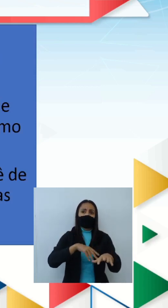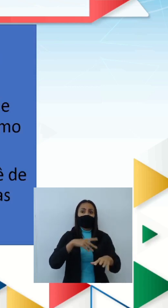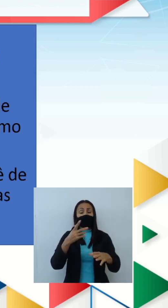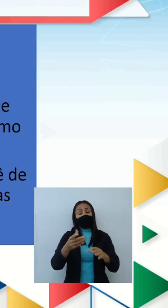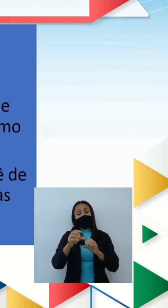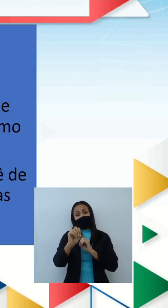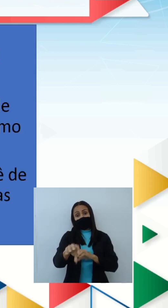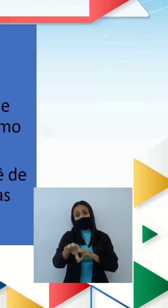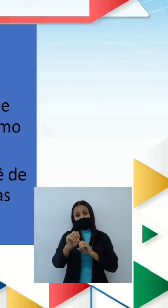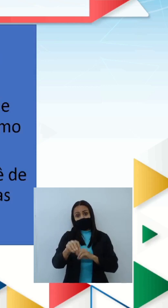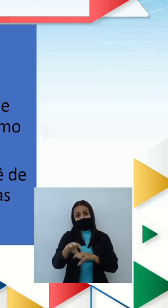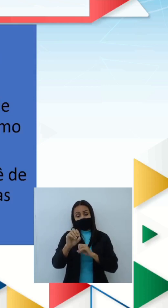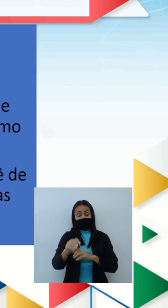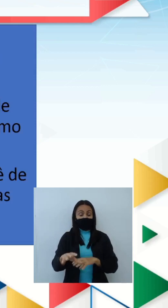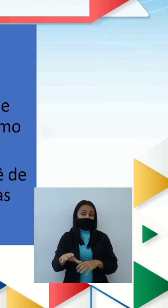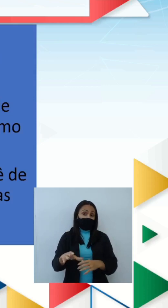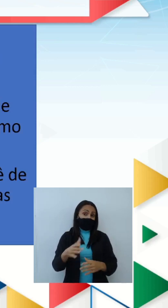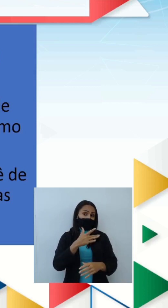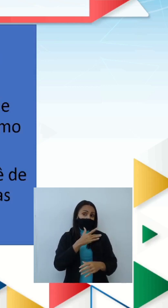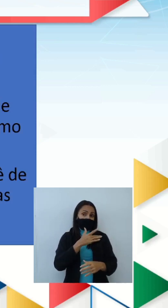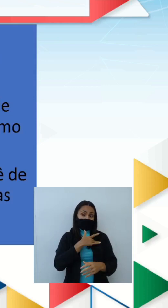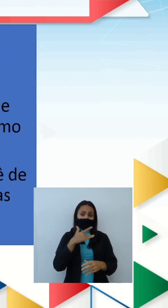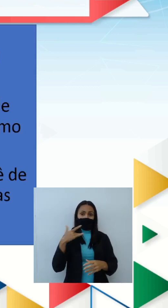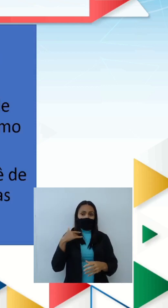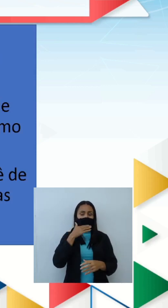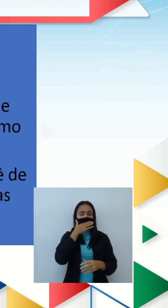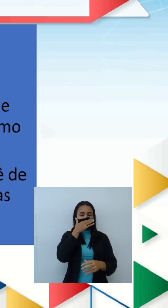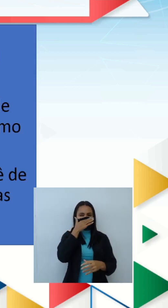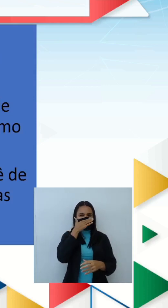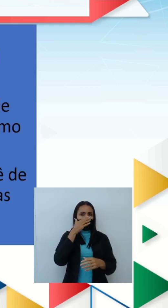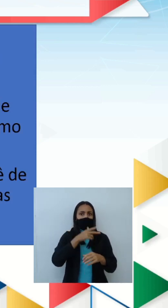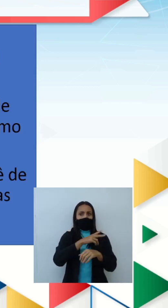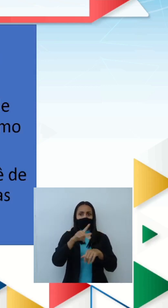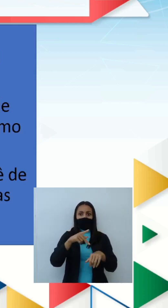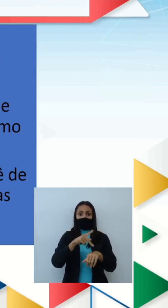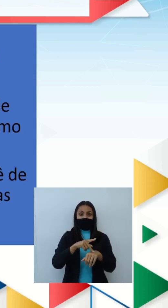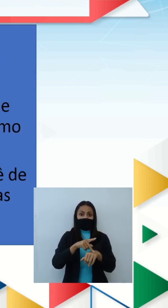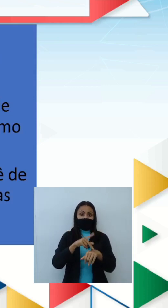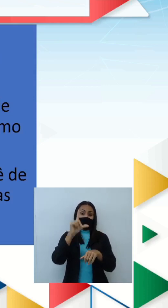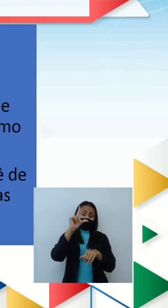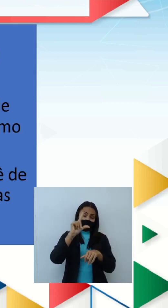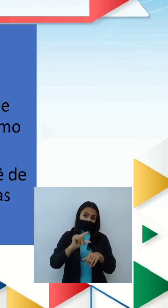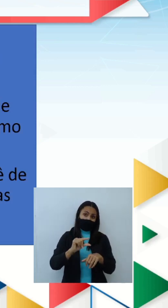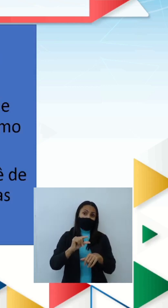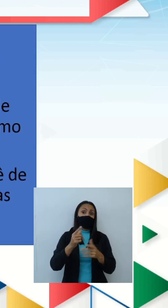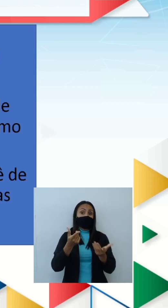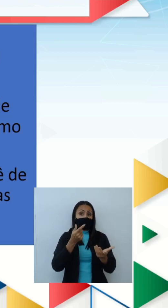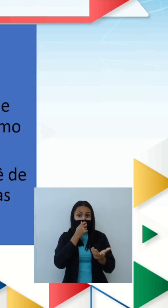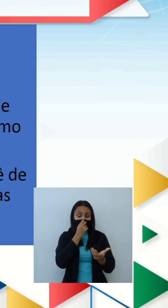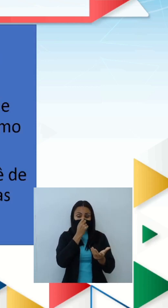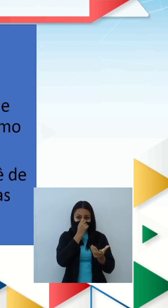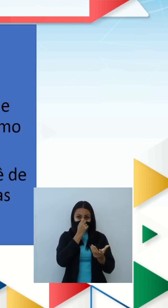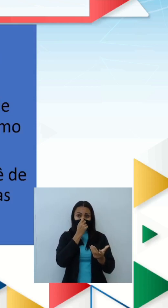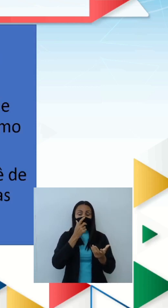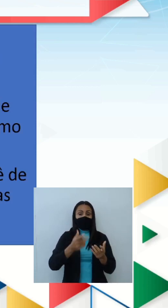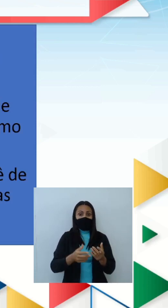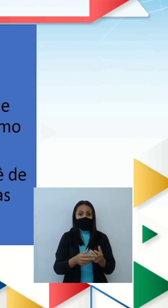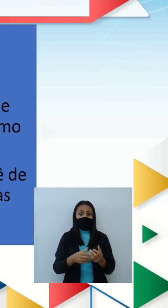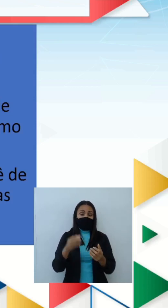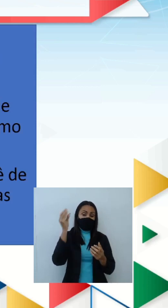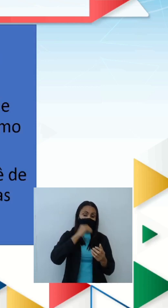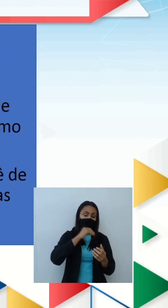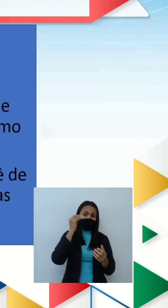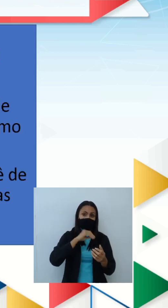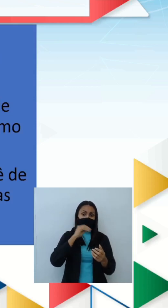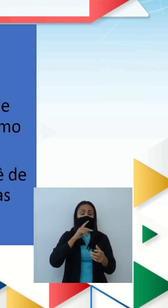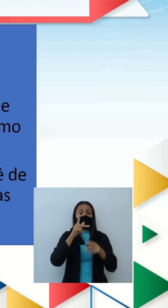e saúde, o país não vai ir de boas pernas, não. Dessa maneira, a maioria da população fica à mercê